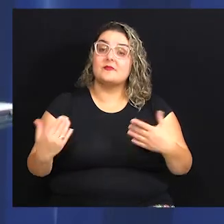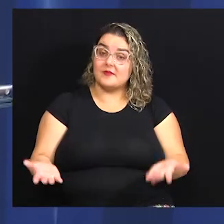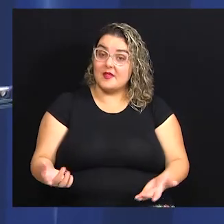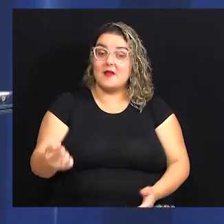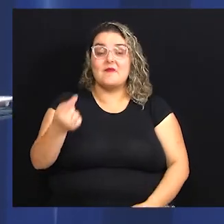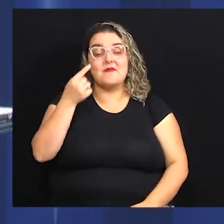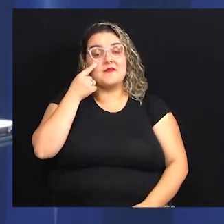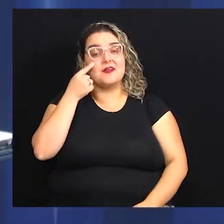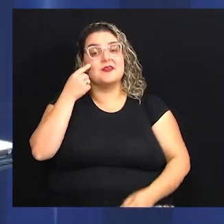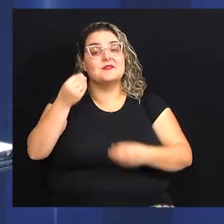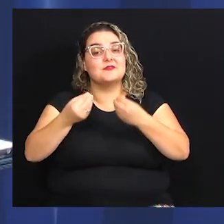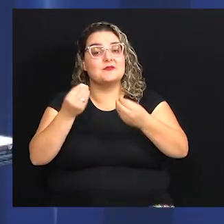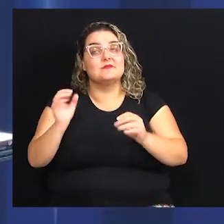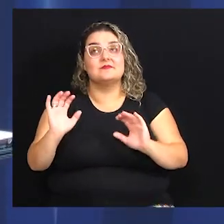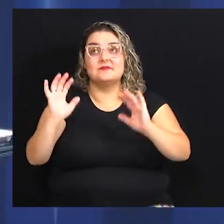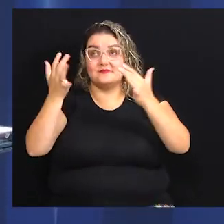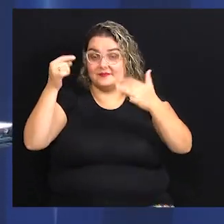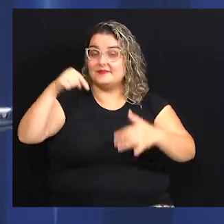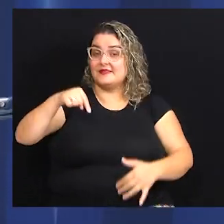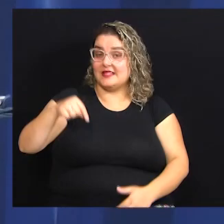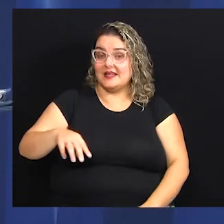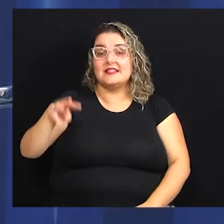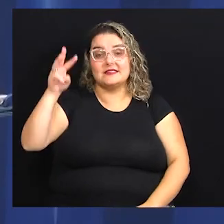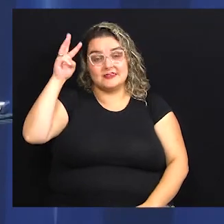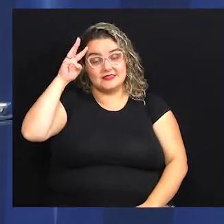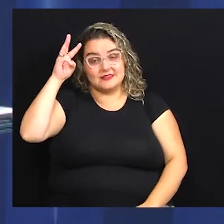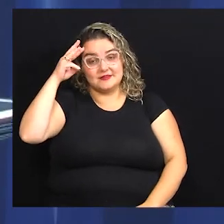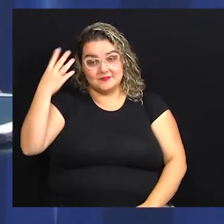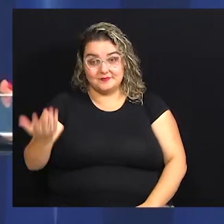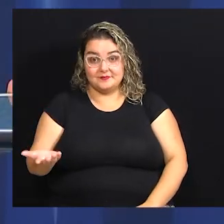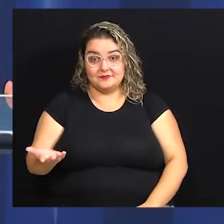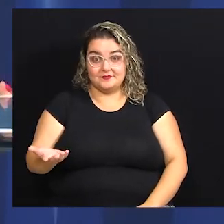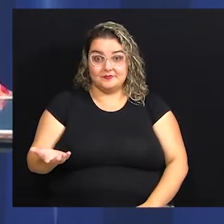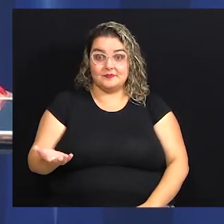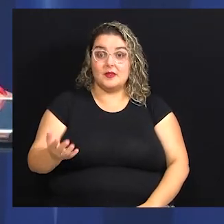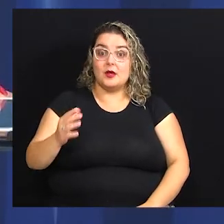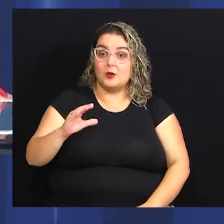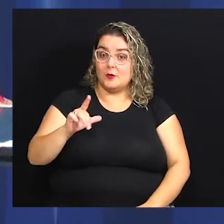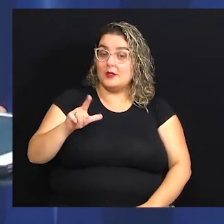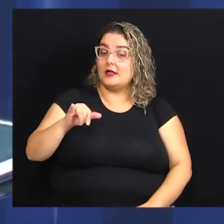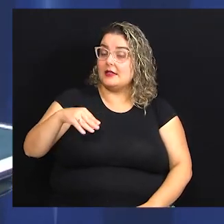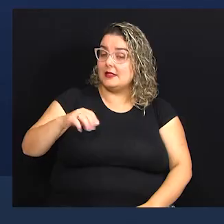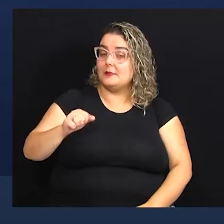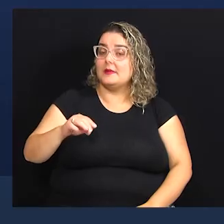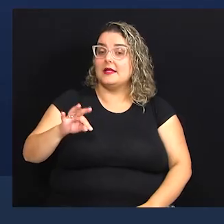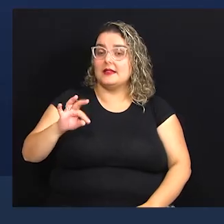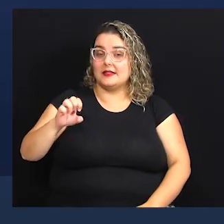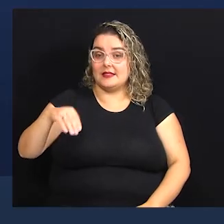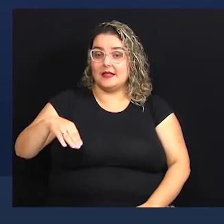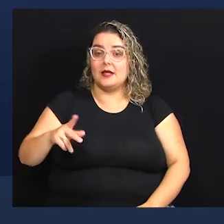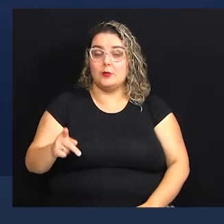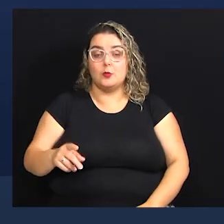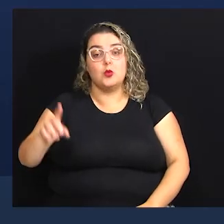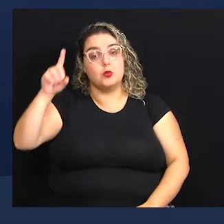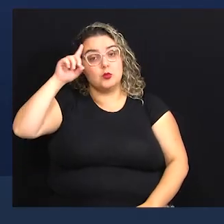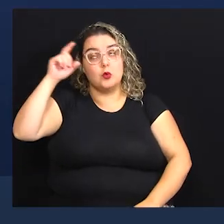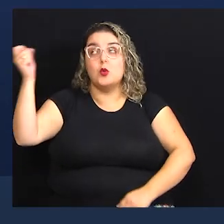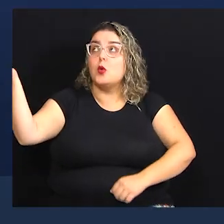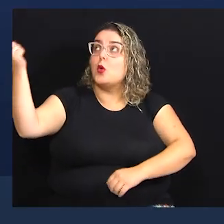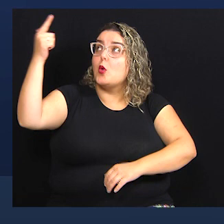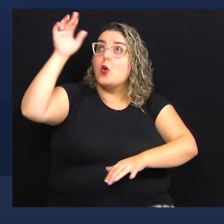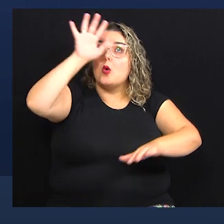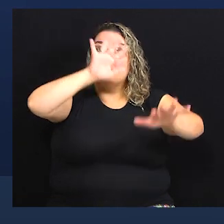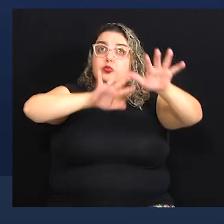Hora de conferir como fica o tempo para esta terça-feira. De acordo com o Climatempo, amanhã o dia terá sol